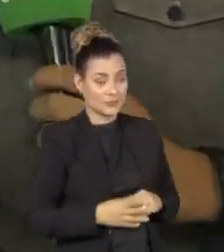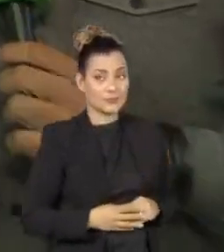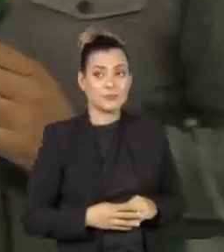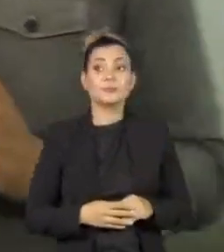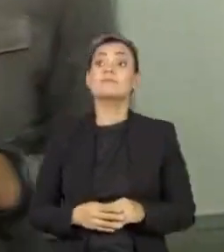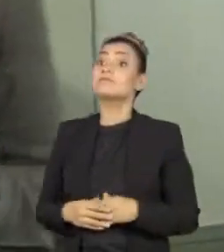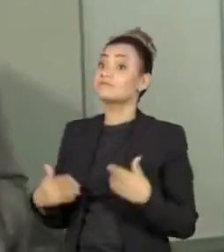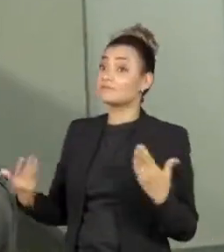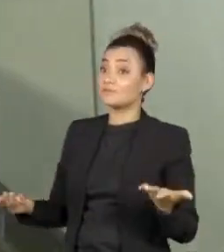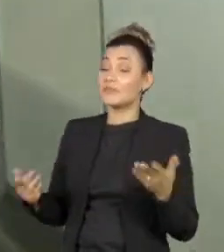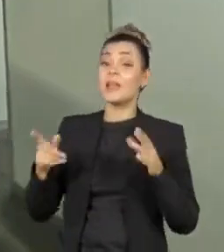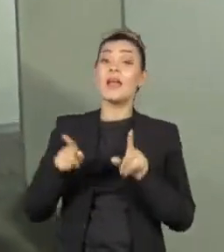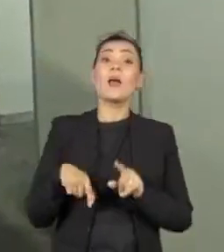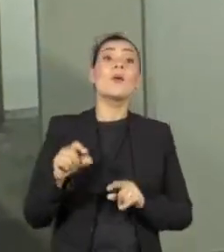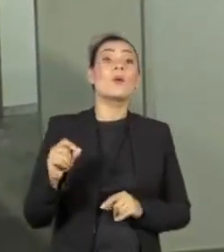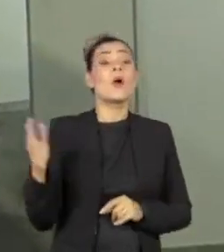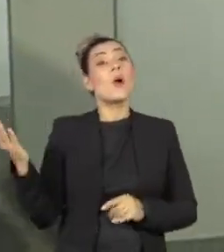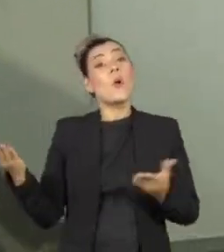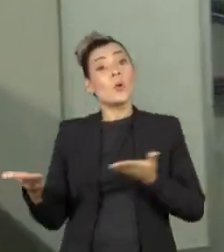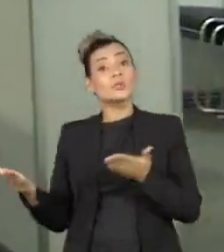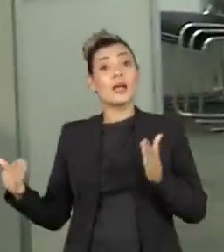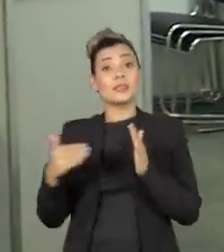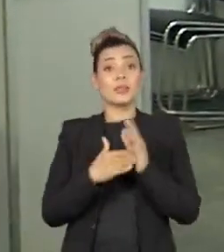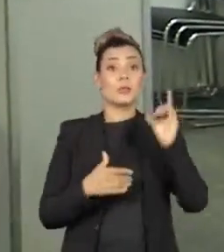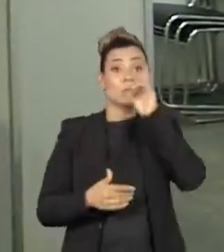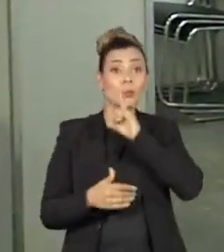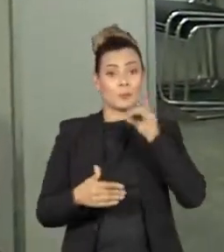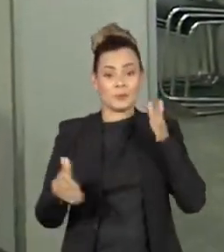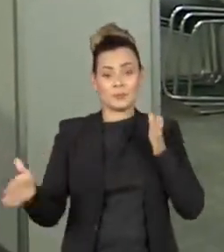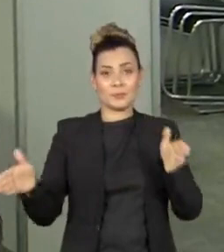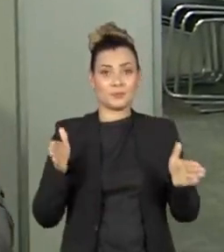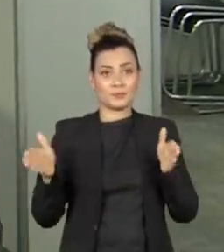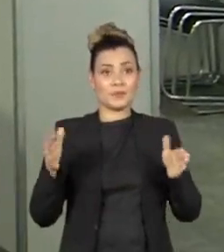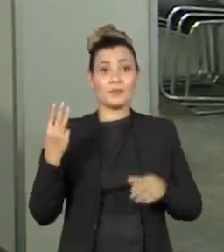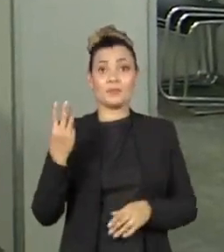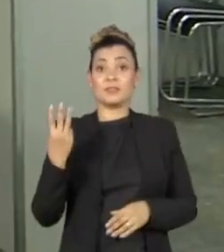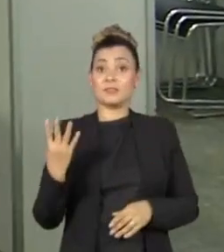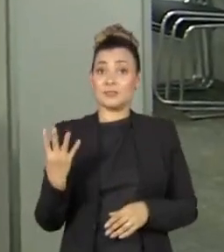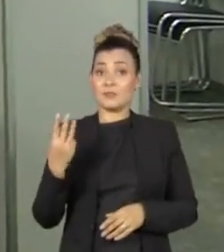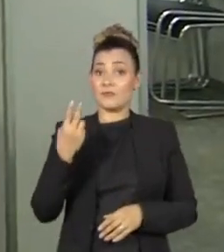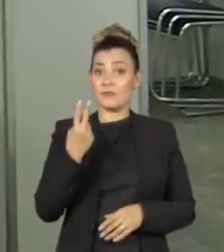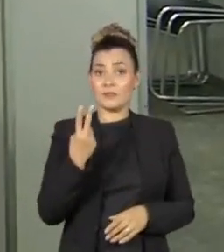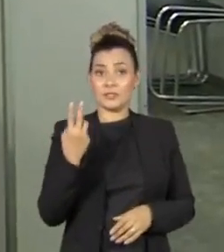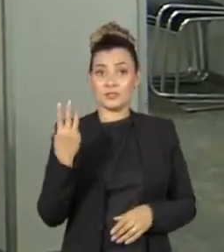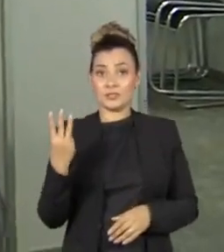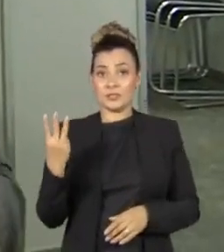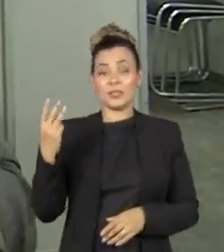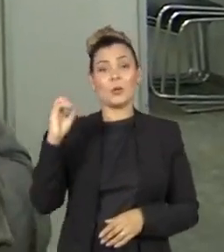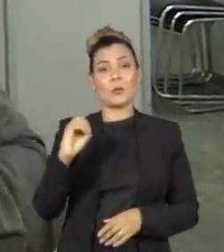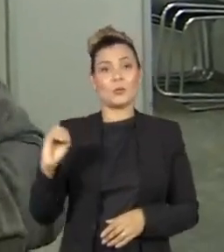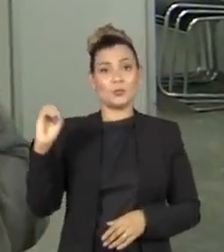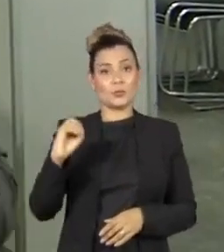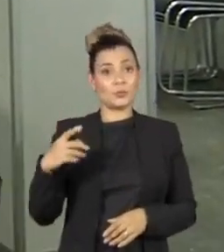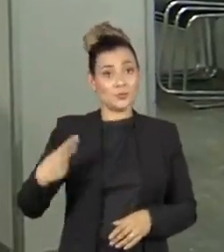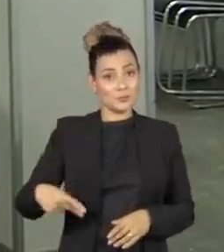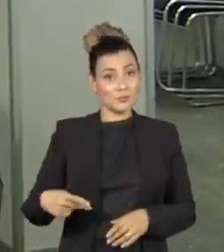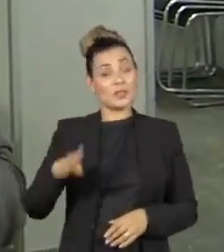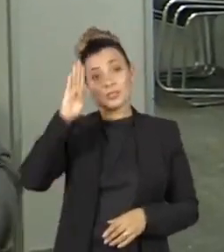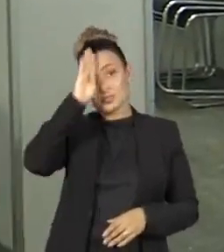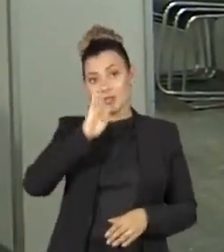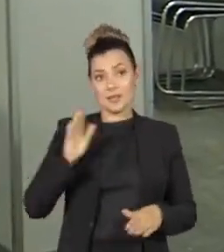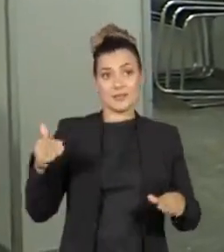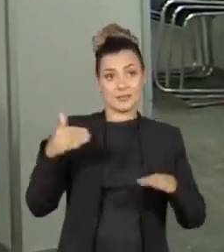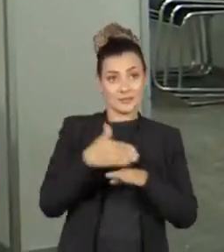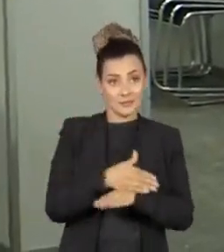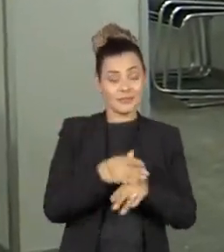a Ana falou. A Tatu Week acontece entre hoje e domingo, 23 de outubro, aqui no Expo Center Norte, em São Paulo. A entrada hoje é gratuita,